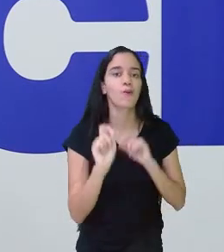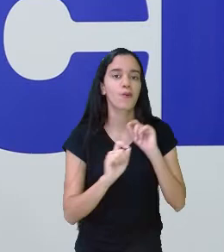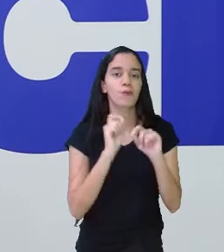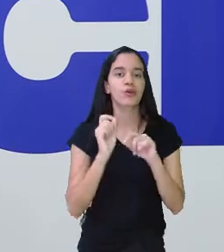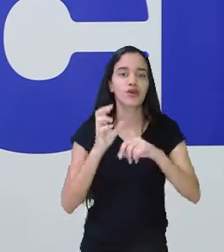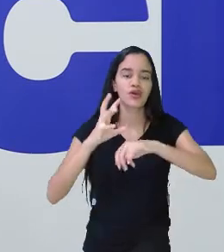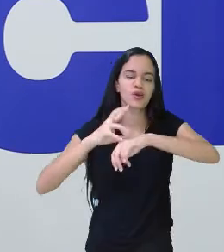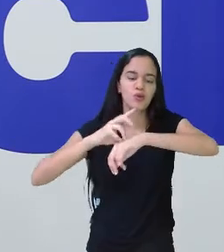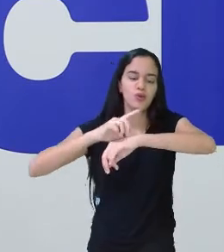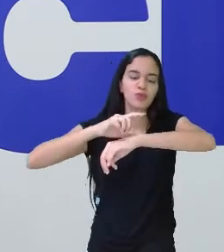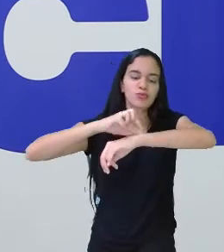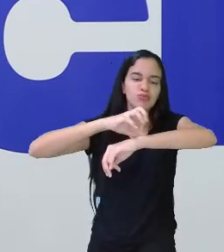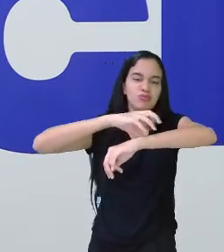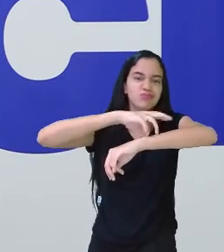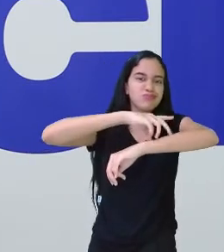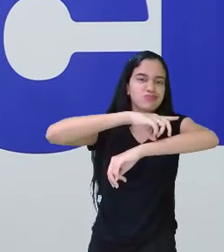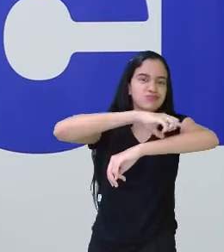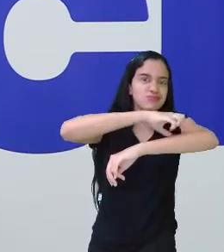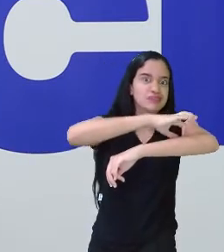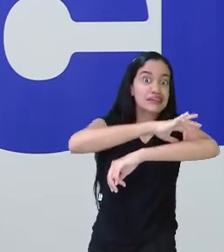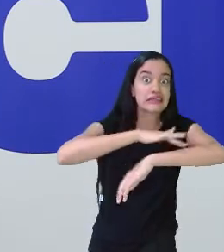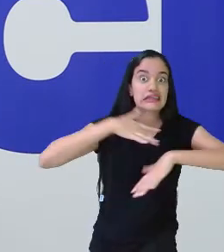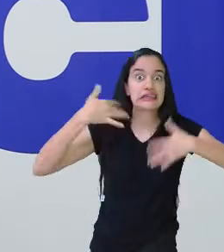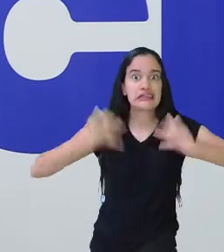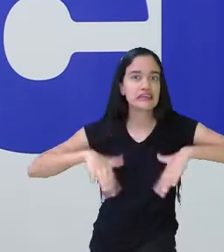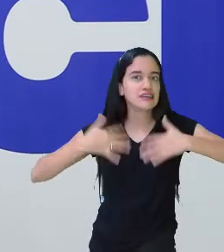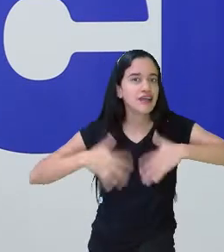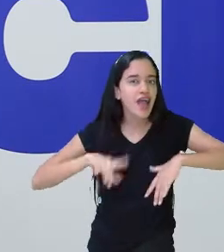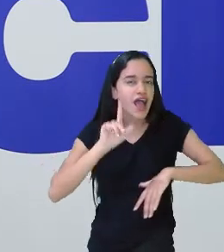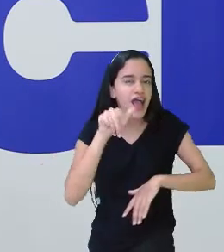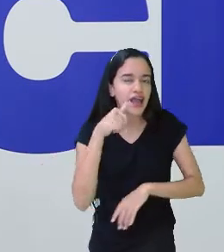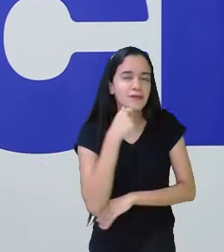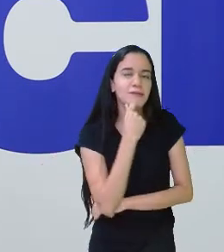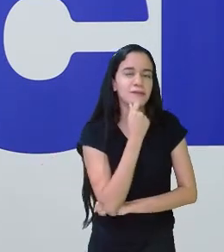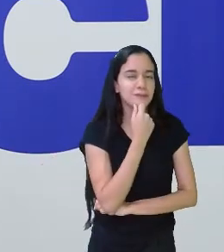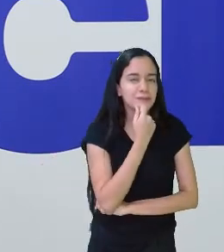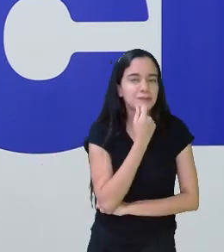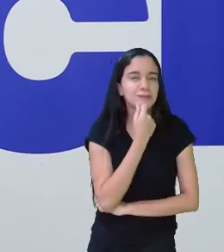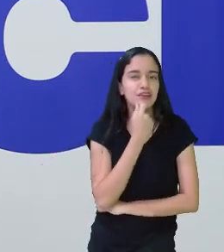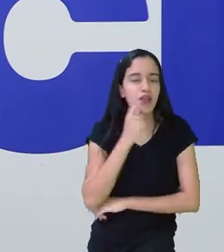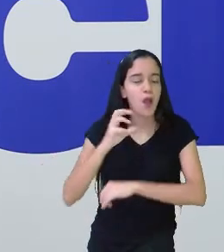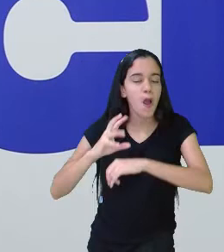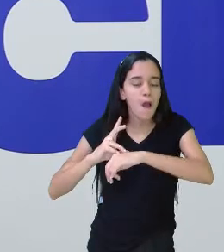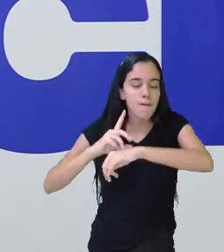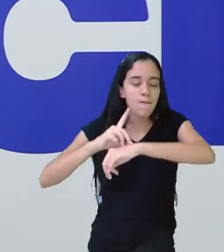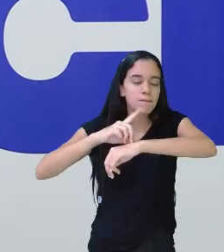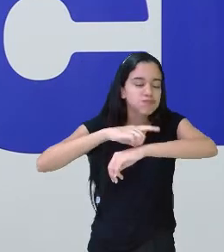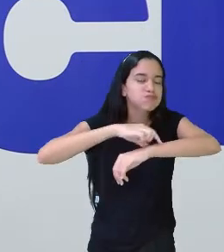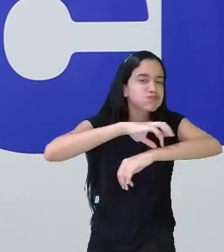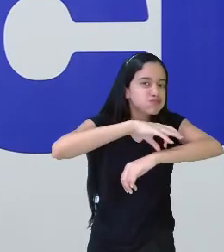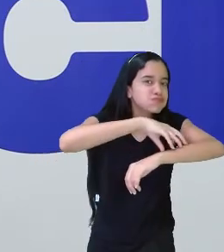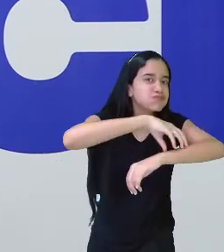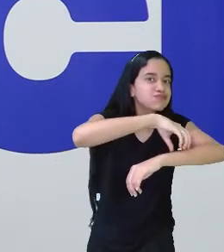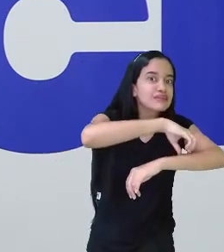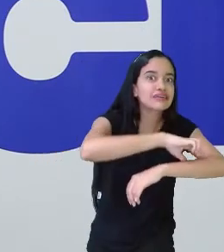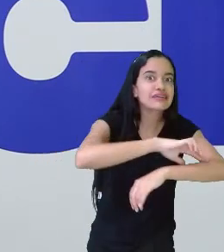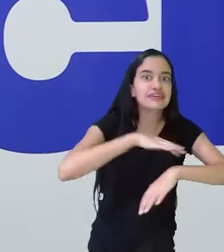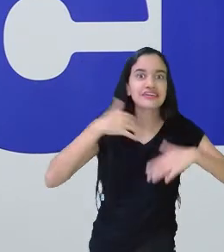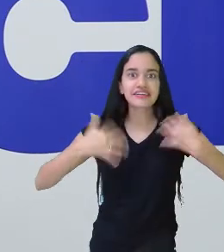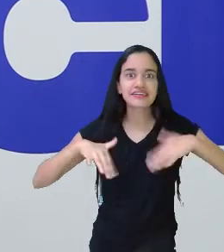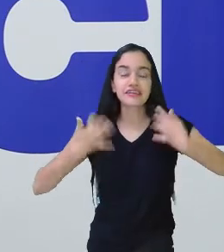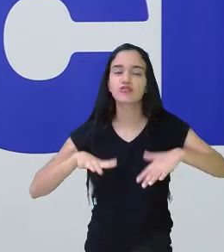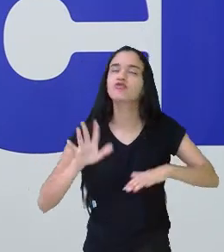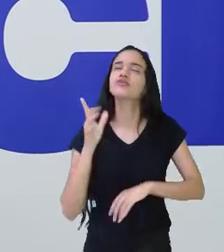Ainda pedindo, por favor, Luiz. Será que eu trago uma aranha? Vamos